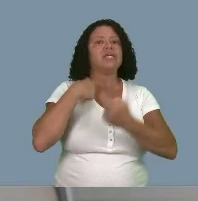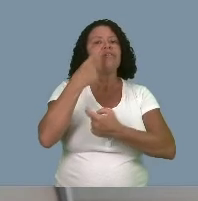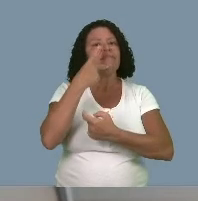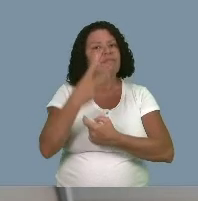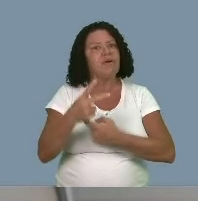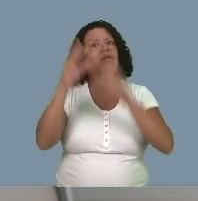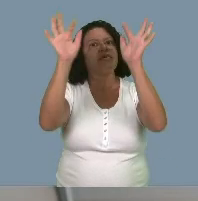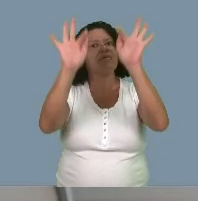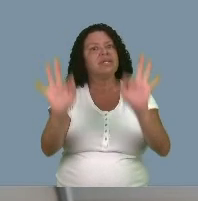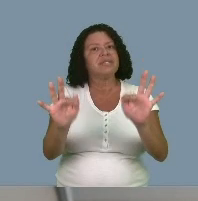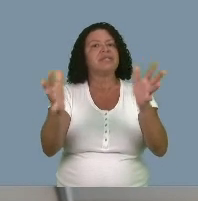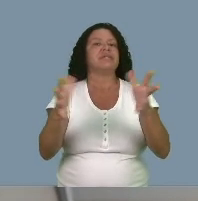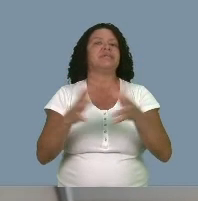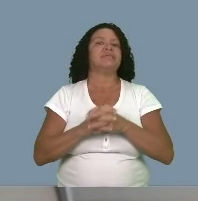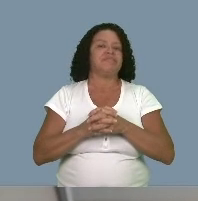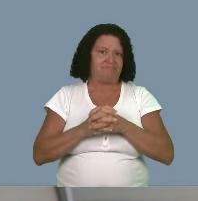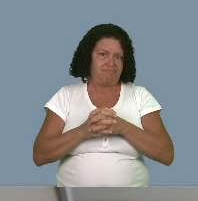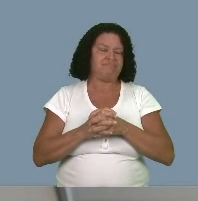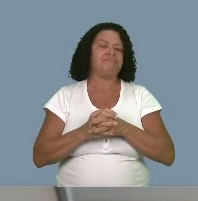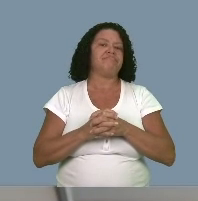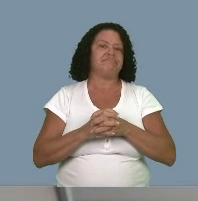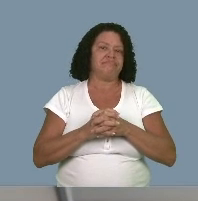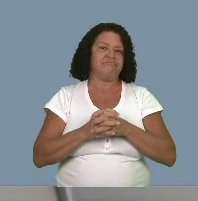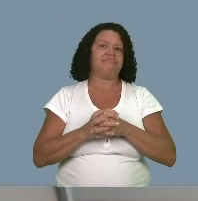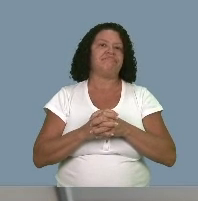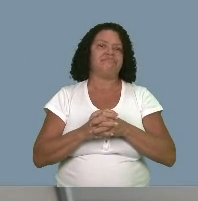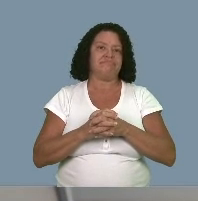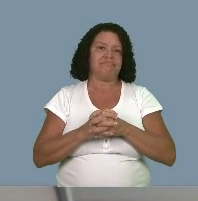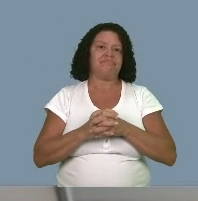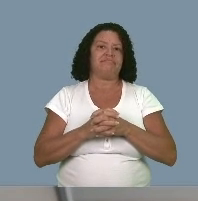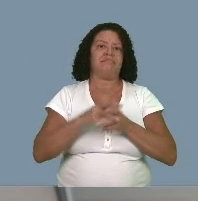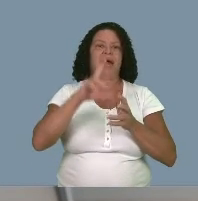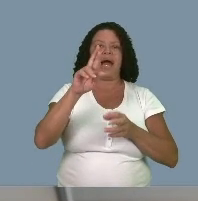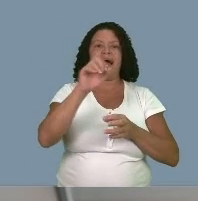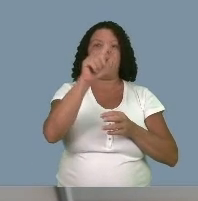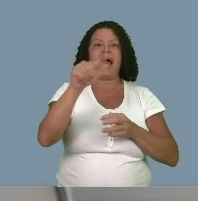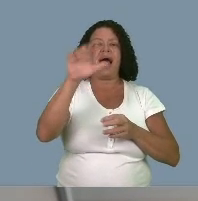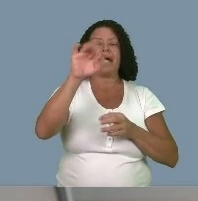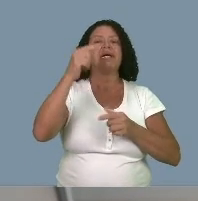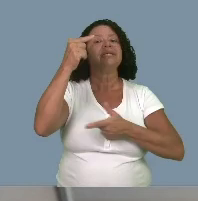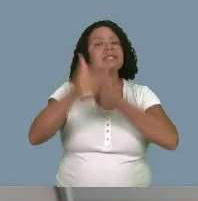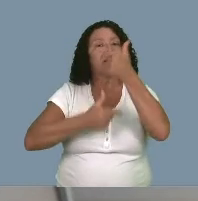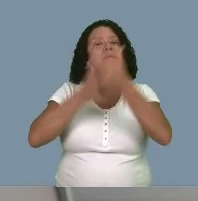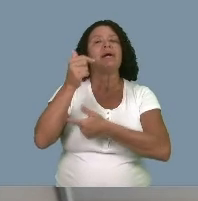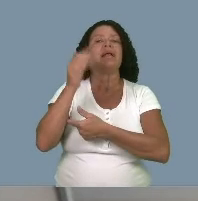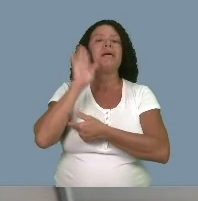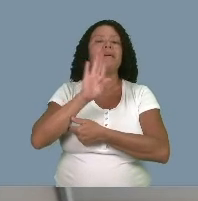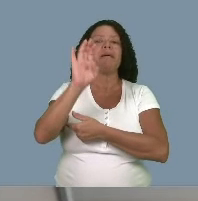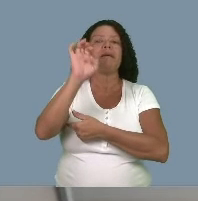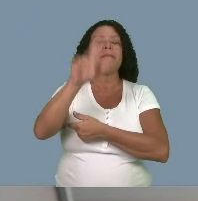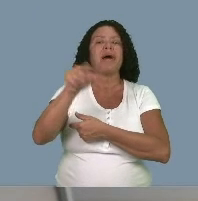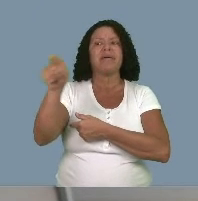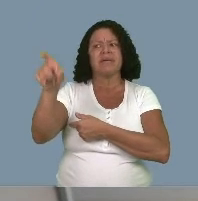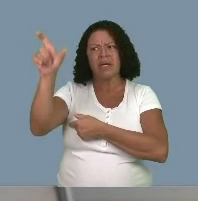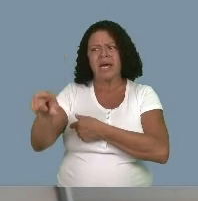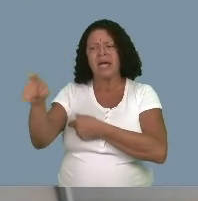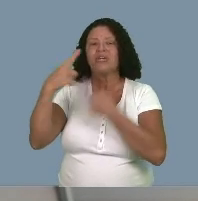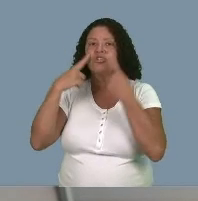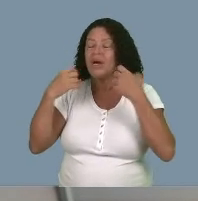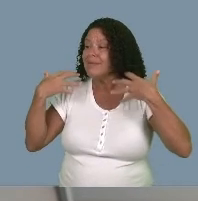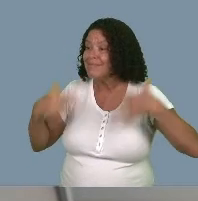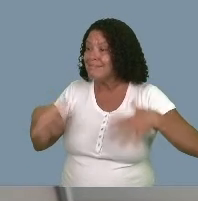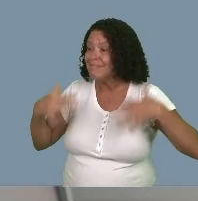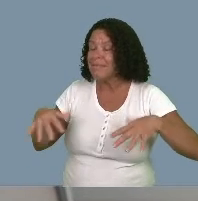a felicidade. A razão e a alegria deles é trabalhar pelo bem de alguém que chora, alguém que está